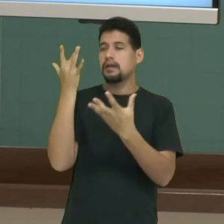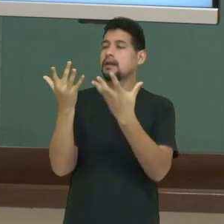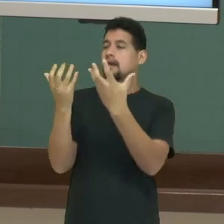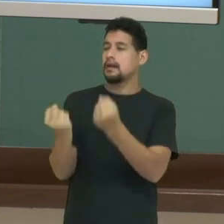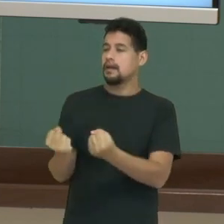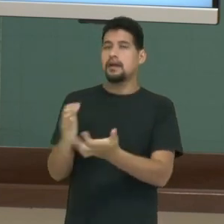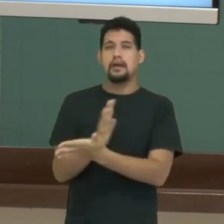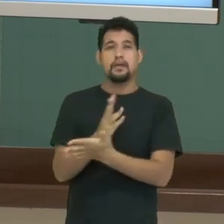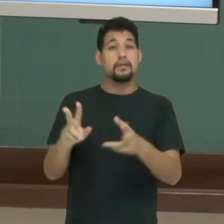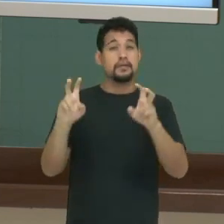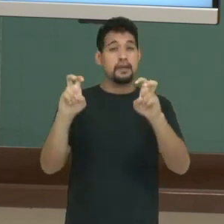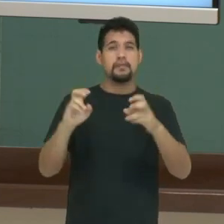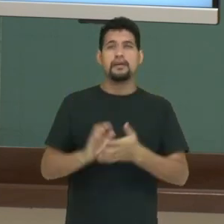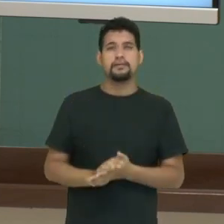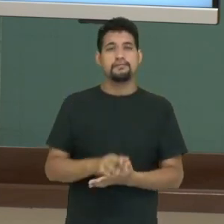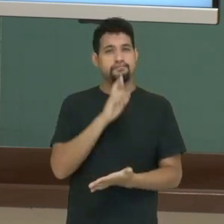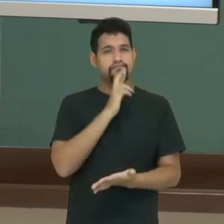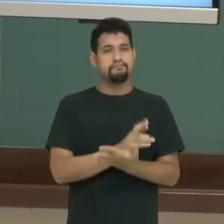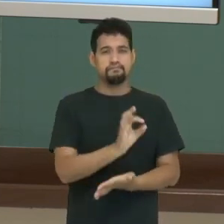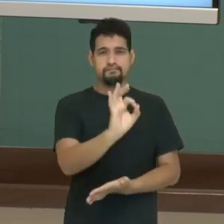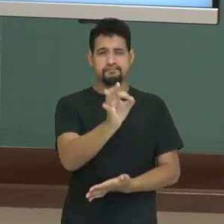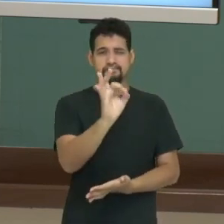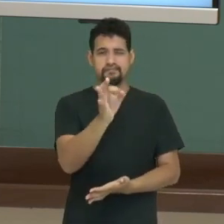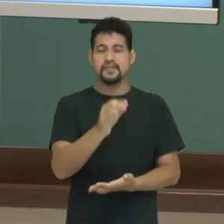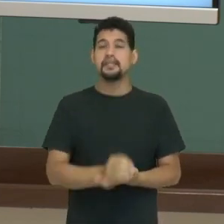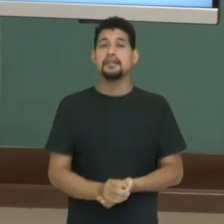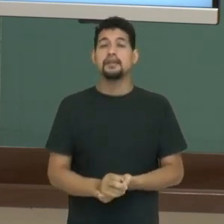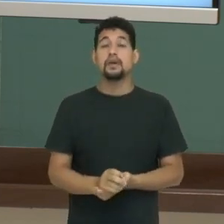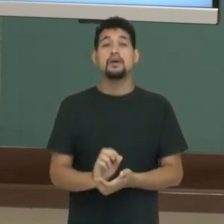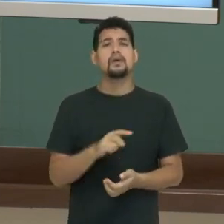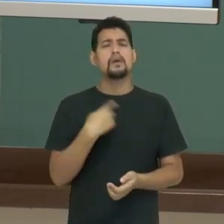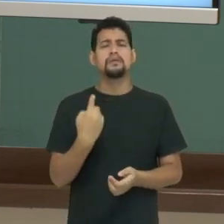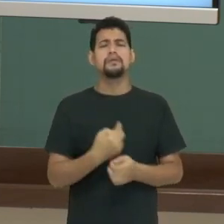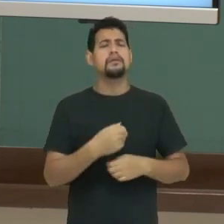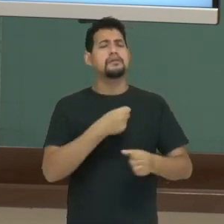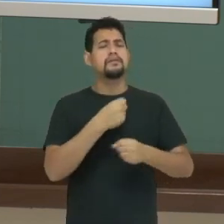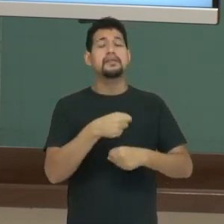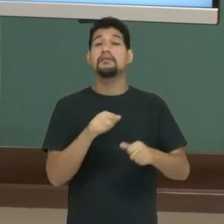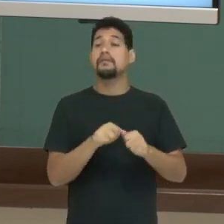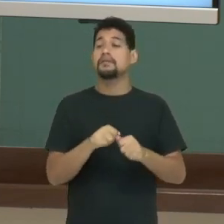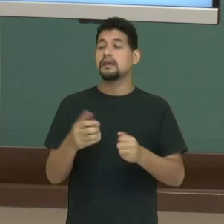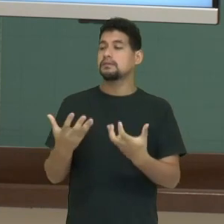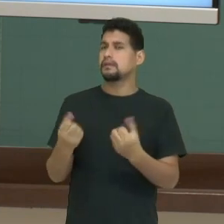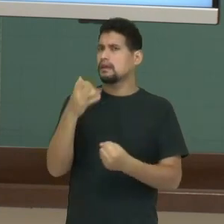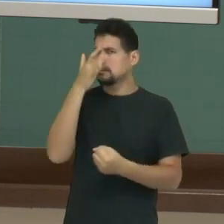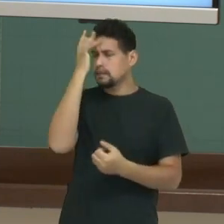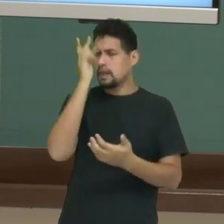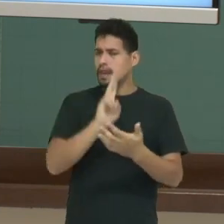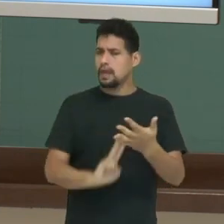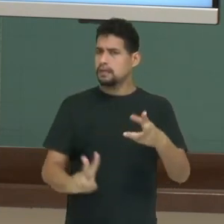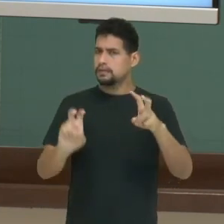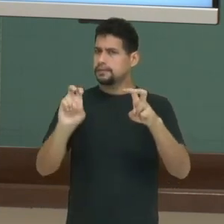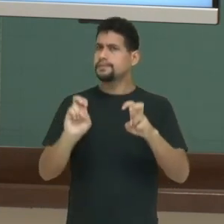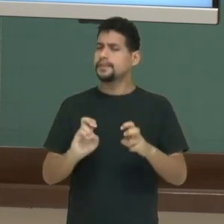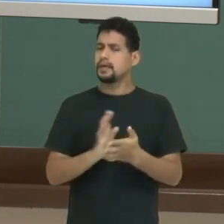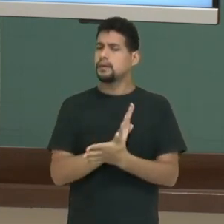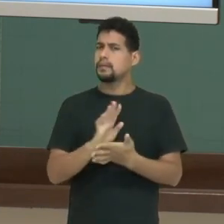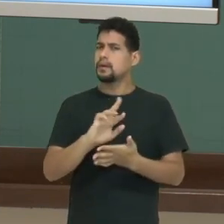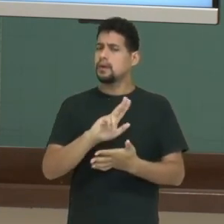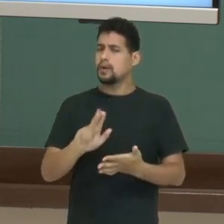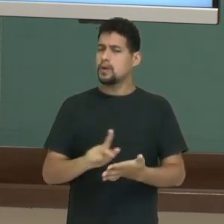um tema, de um assunto, é a resposta correta. O nosso entrevistado quer convencer o leitor a respeito da questão